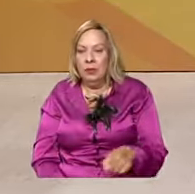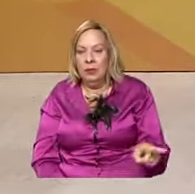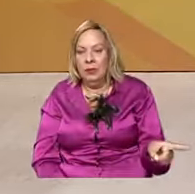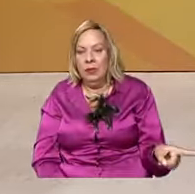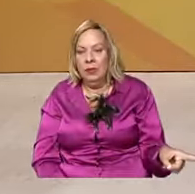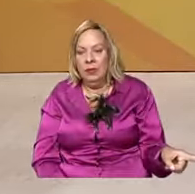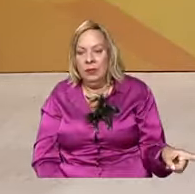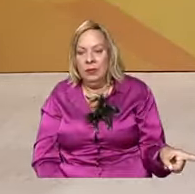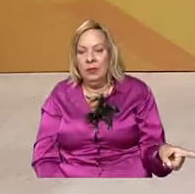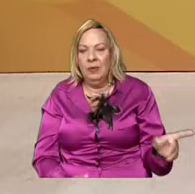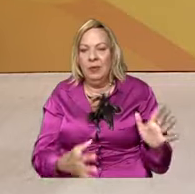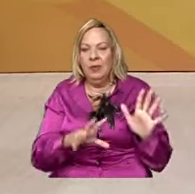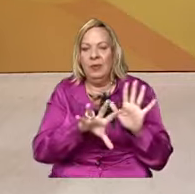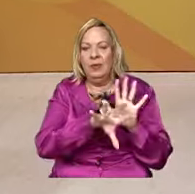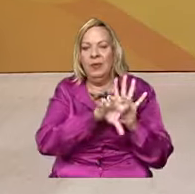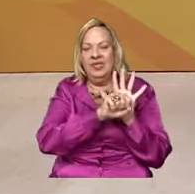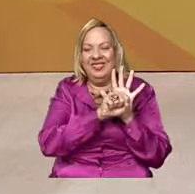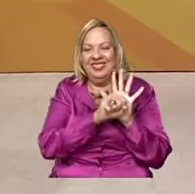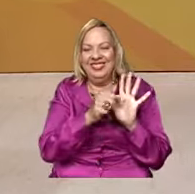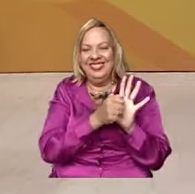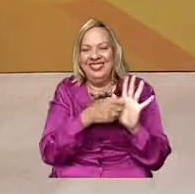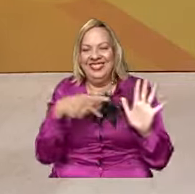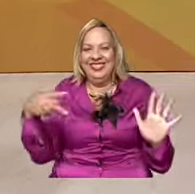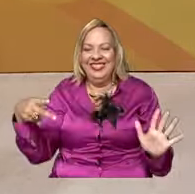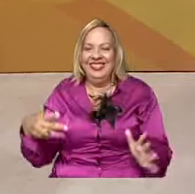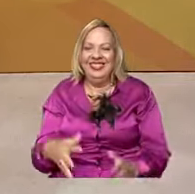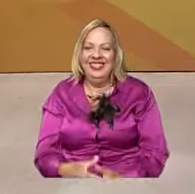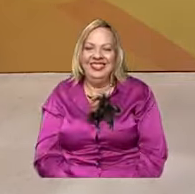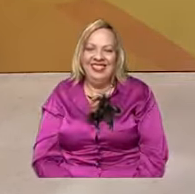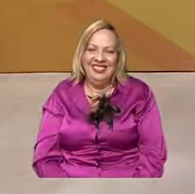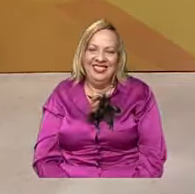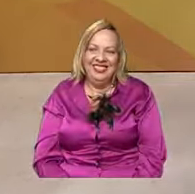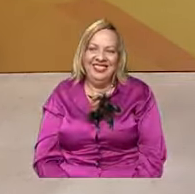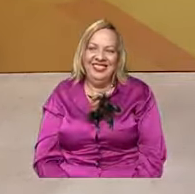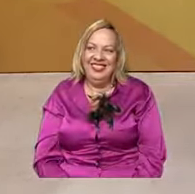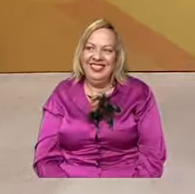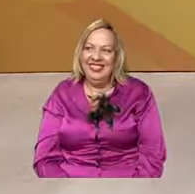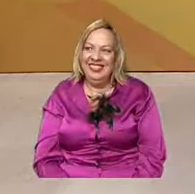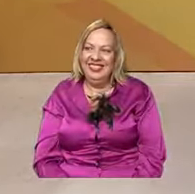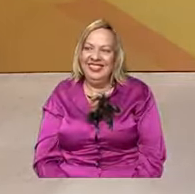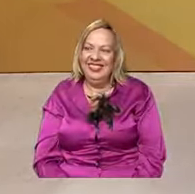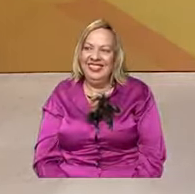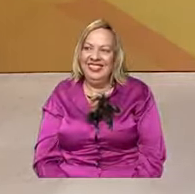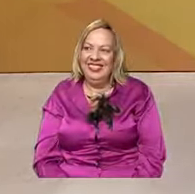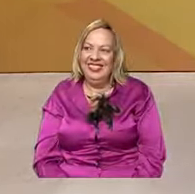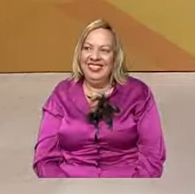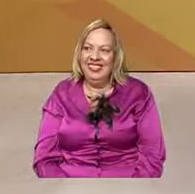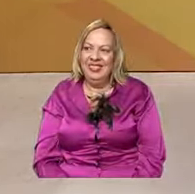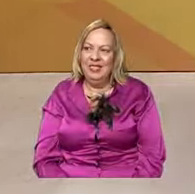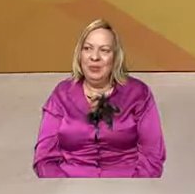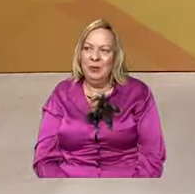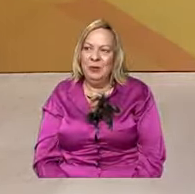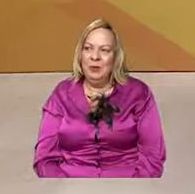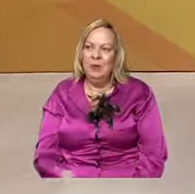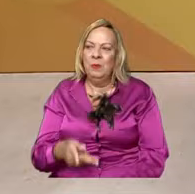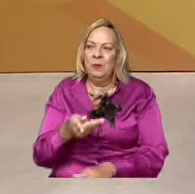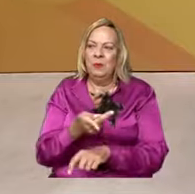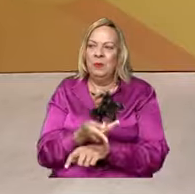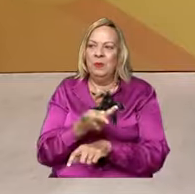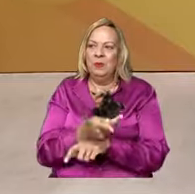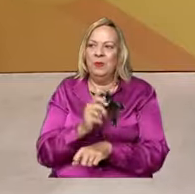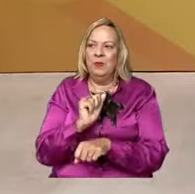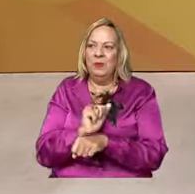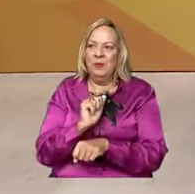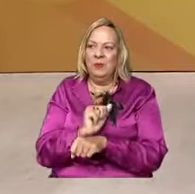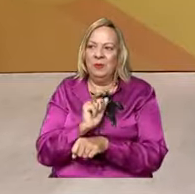Vá. Aqui, minha gente. QR Code na tela. Adquira o seu, pois essa é a premiação que espera você